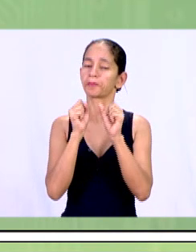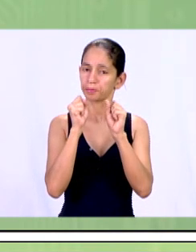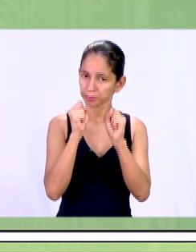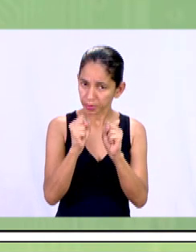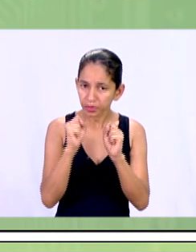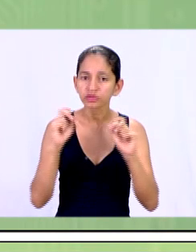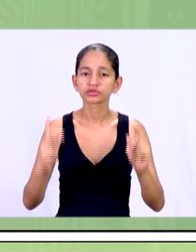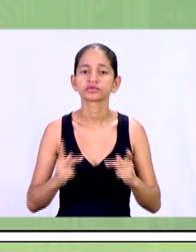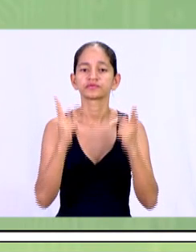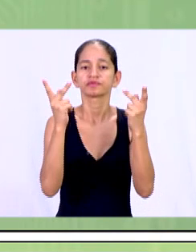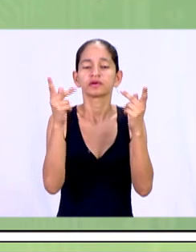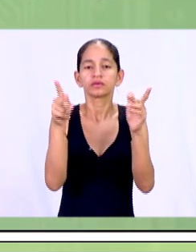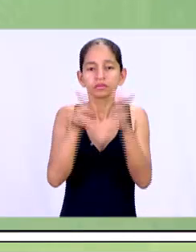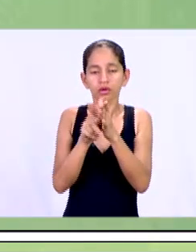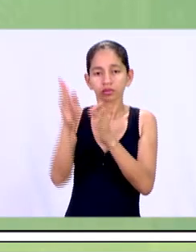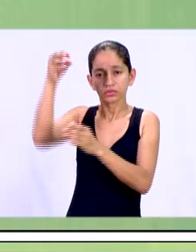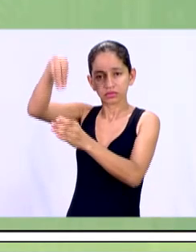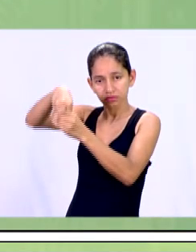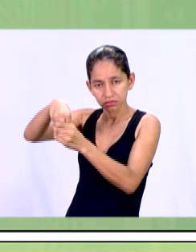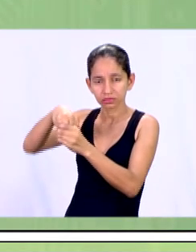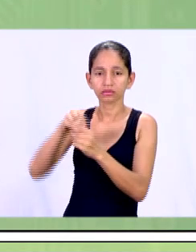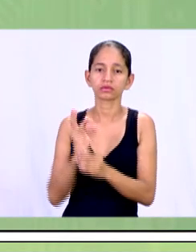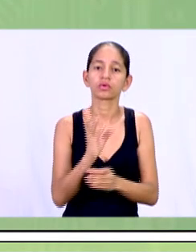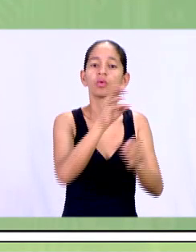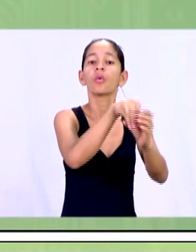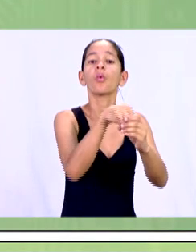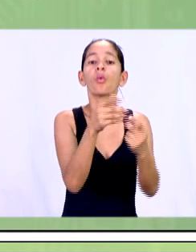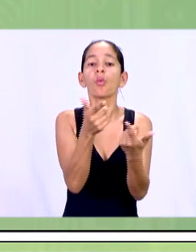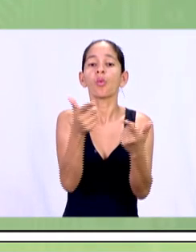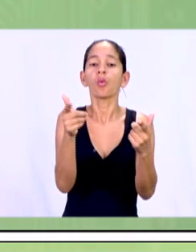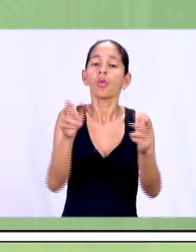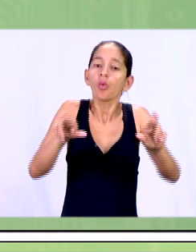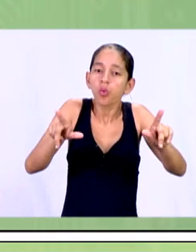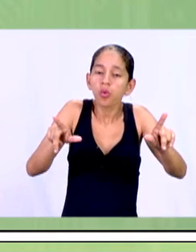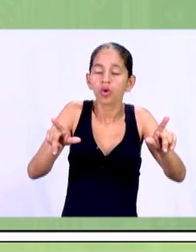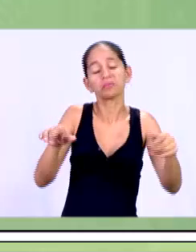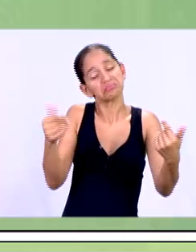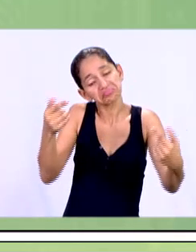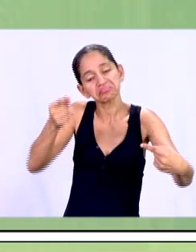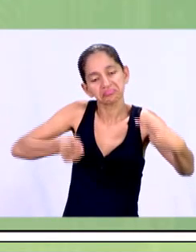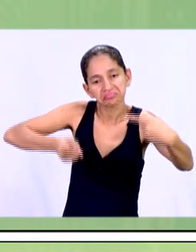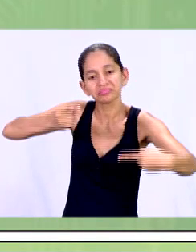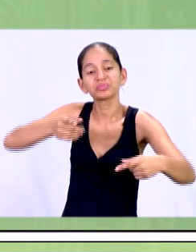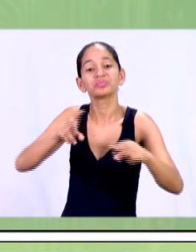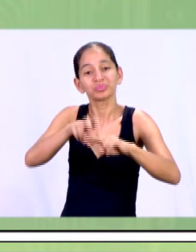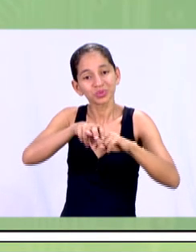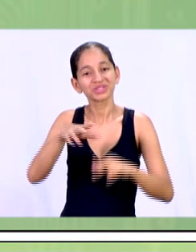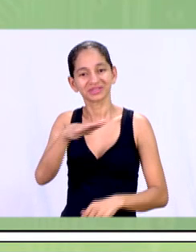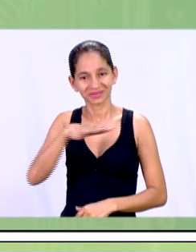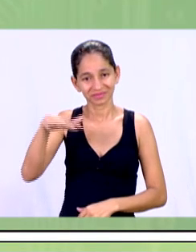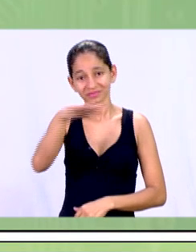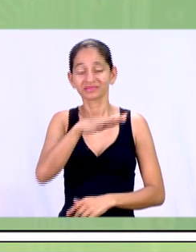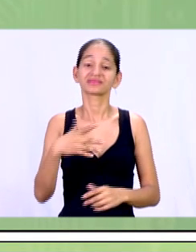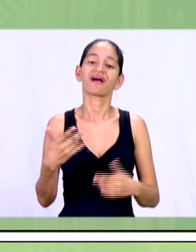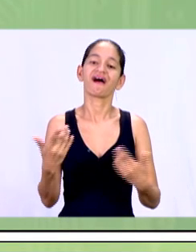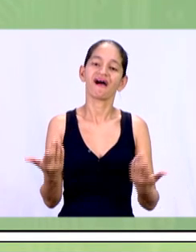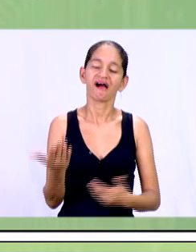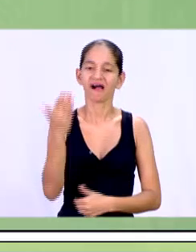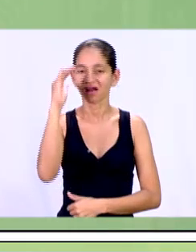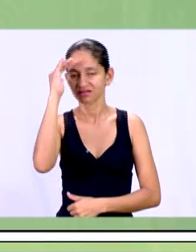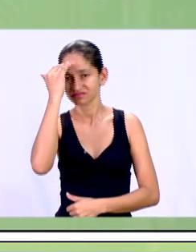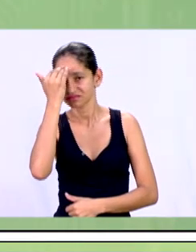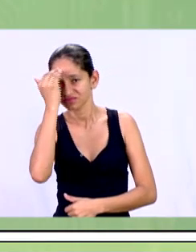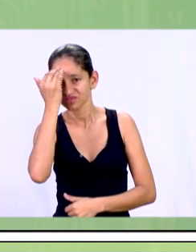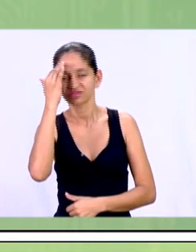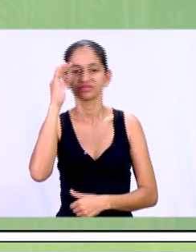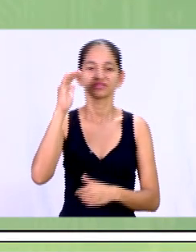próprios valores. Nesse sentido, a moralidade, ela tem que ser estabelecida pelo consenso,